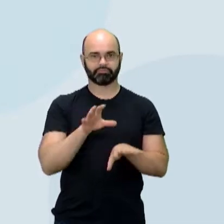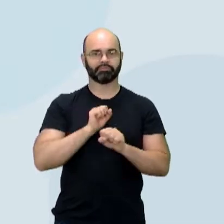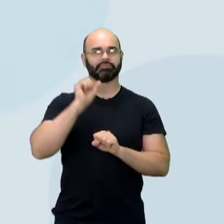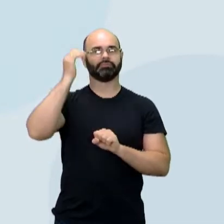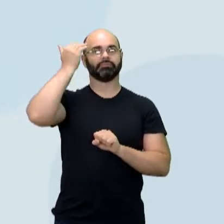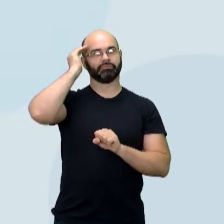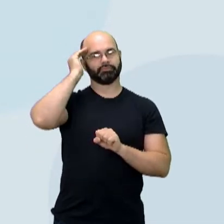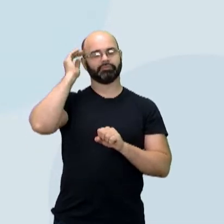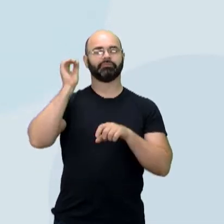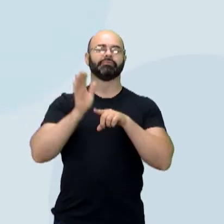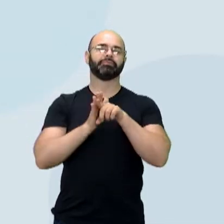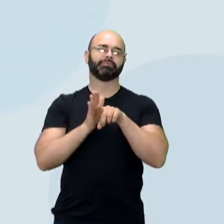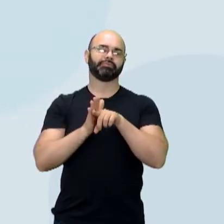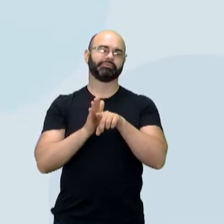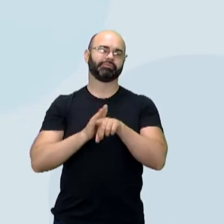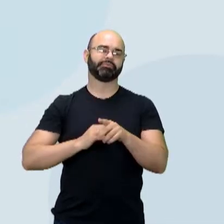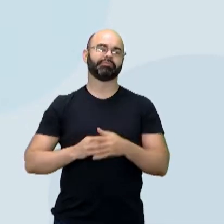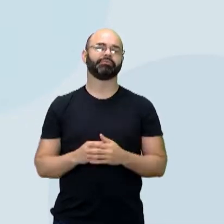A informação